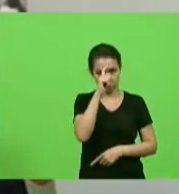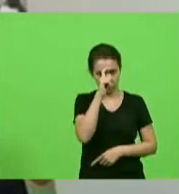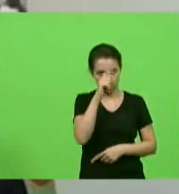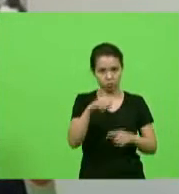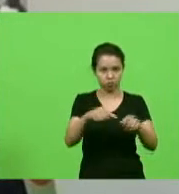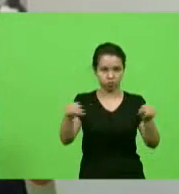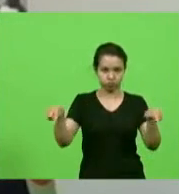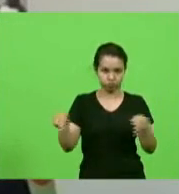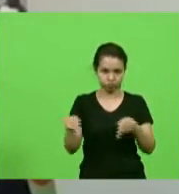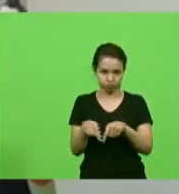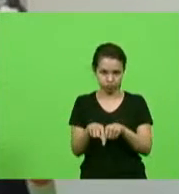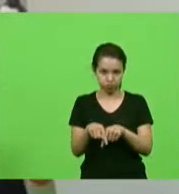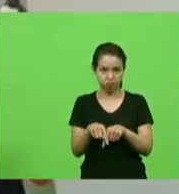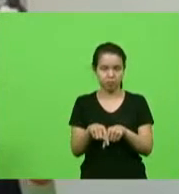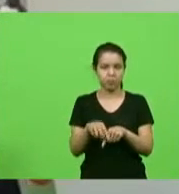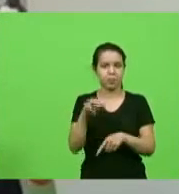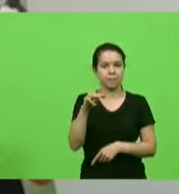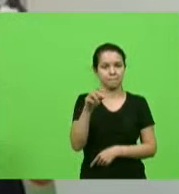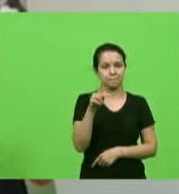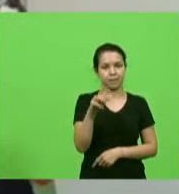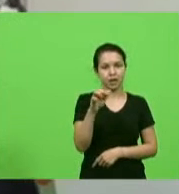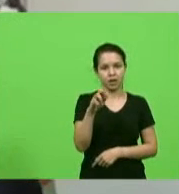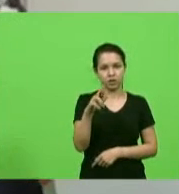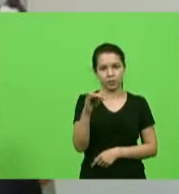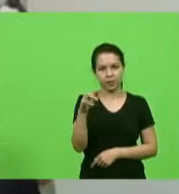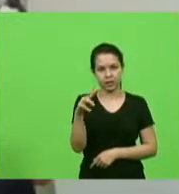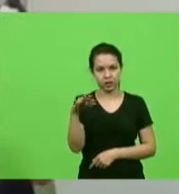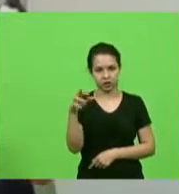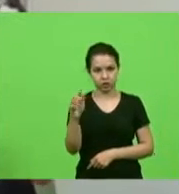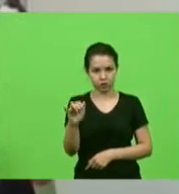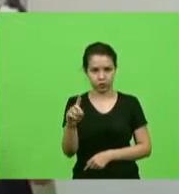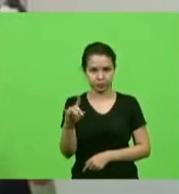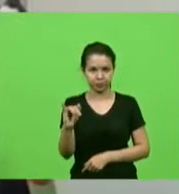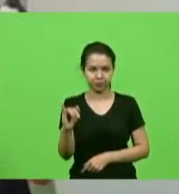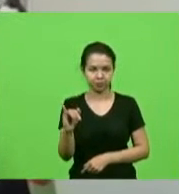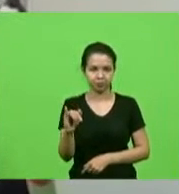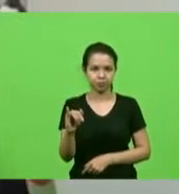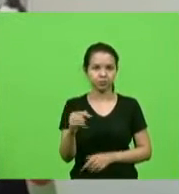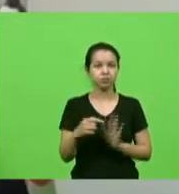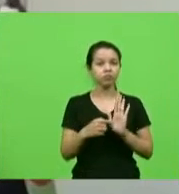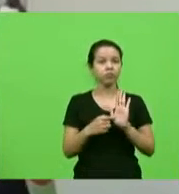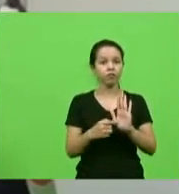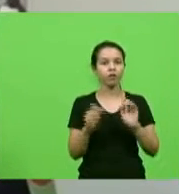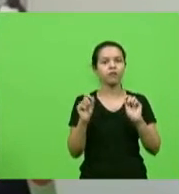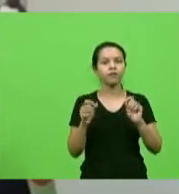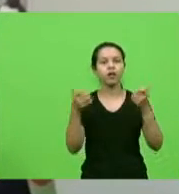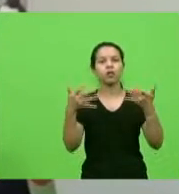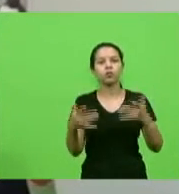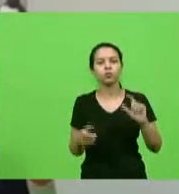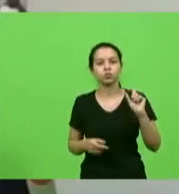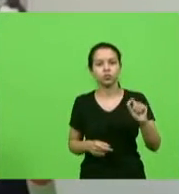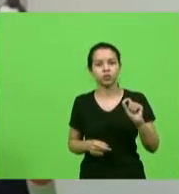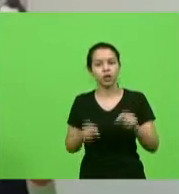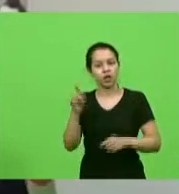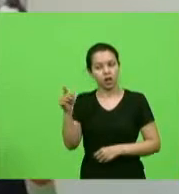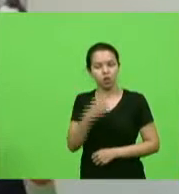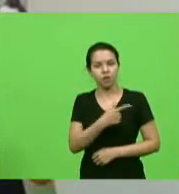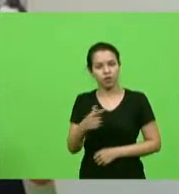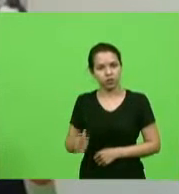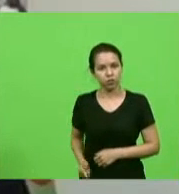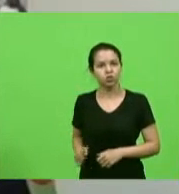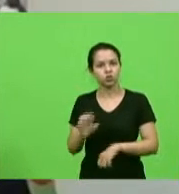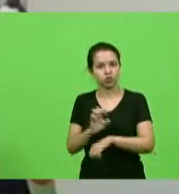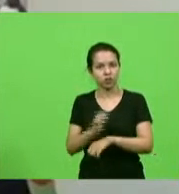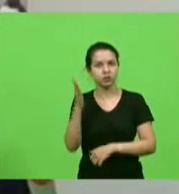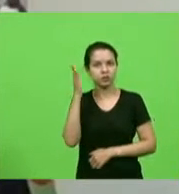Gandhi. Alegaram os acusadores, a acusação, de que o seletista senhor governador do estado teve ciência da contratação em